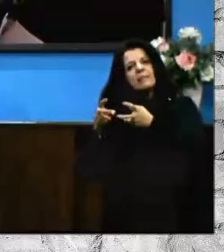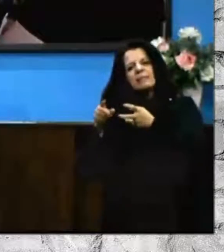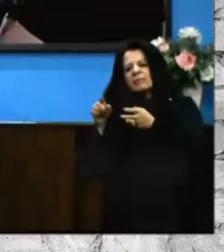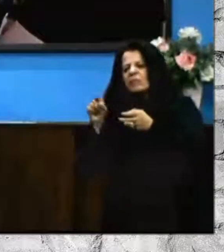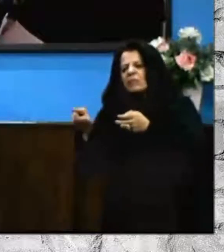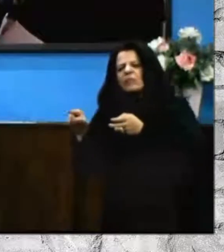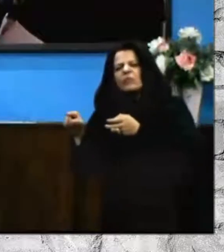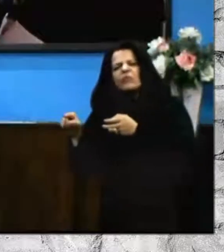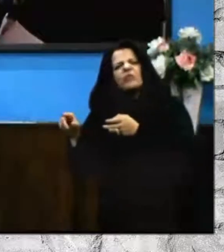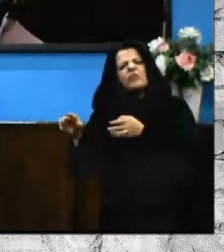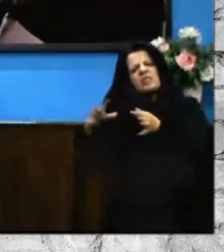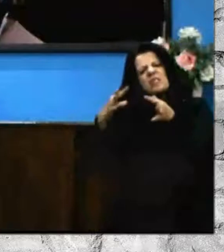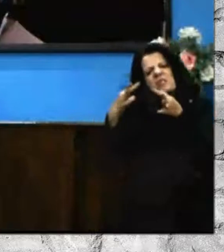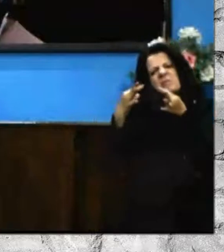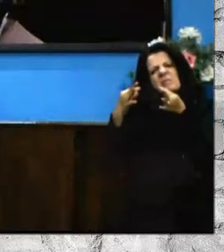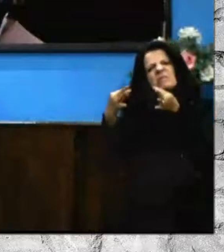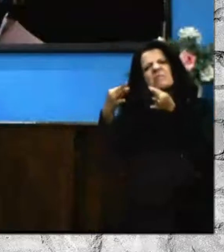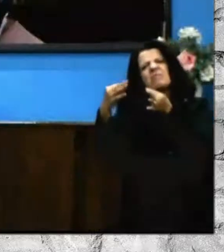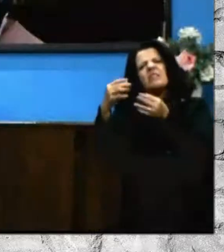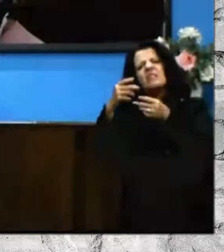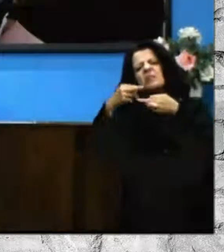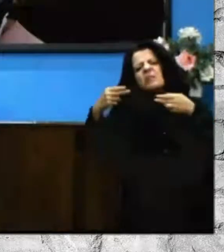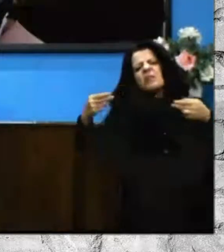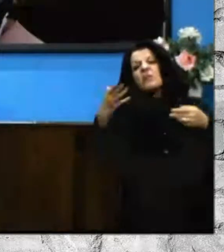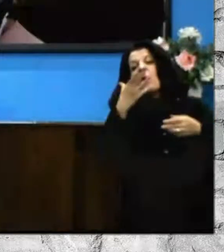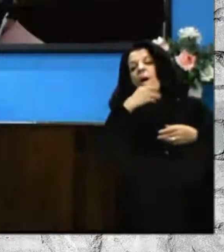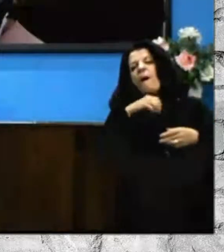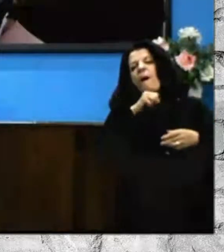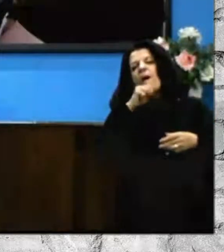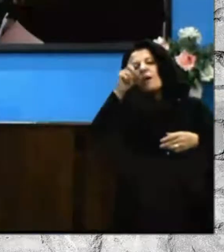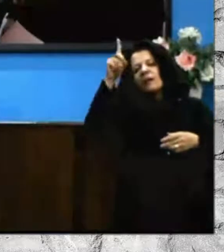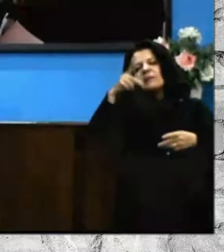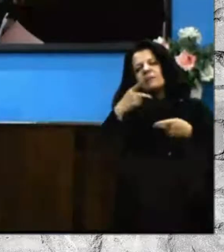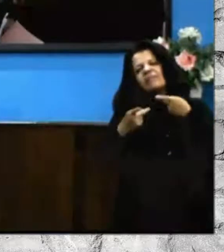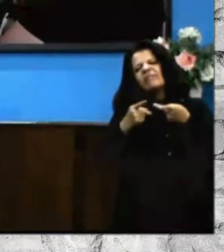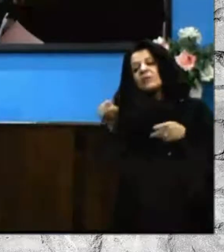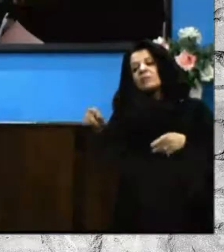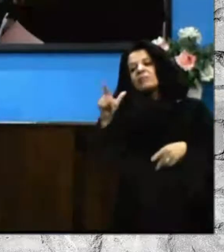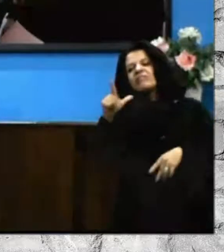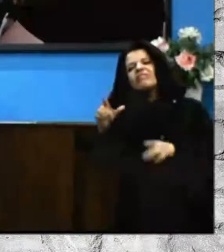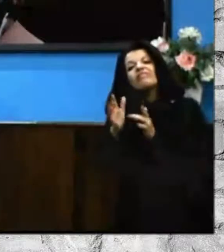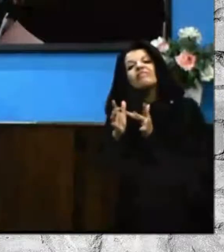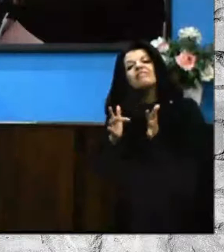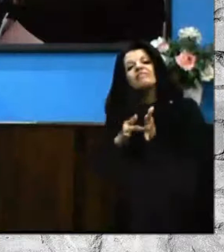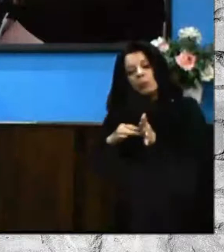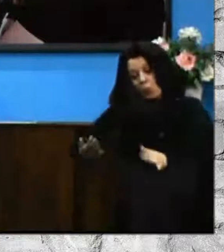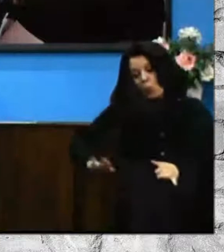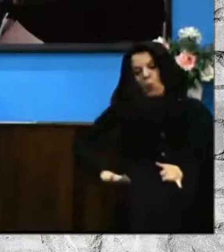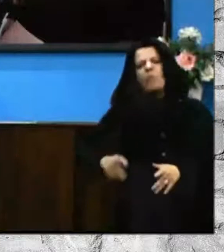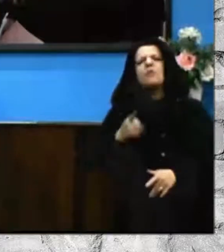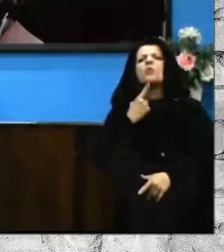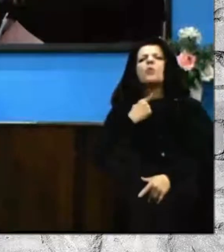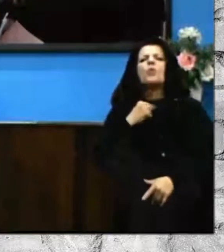você deu ouvido ao teu pai e ao espírito, e o que ganhou? Sabe o que você ganhou? Fome,